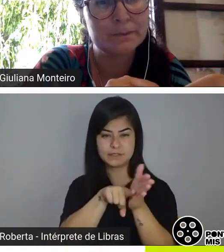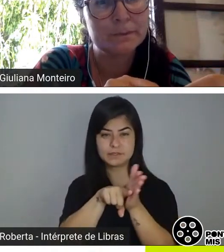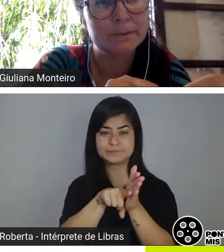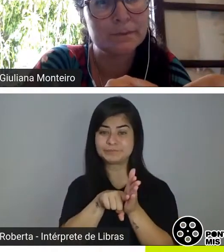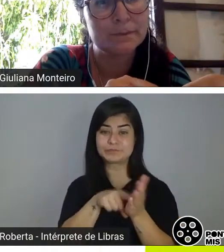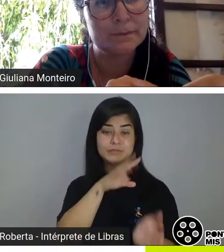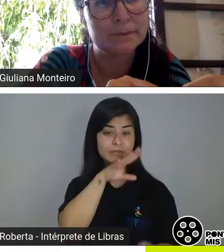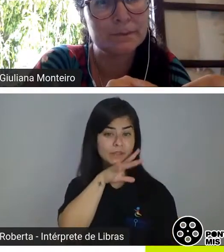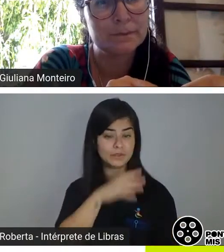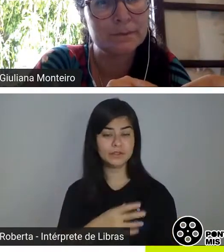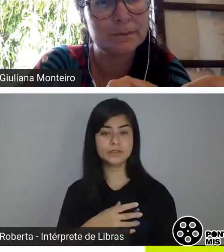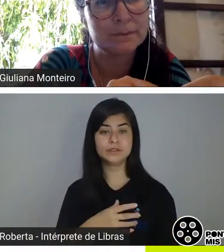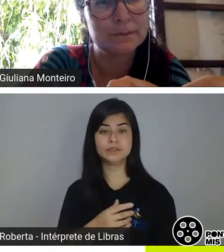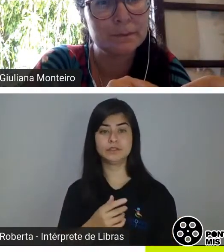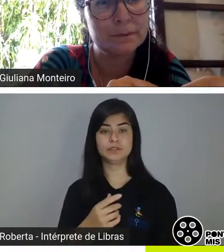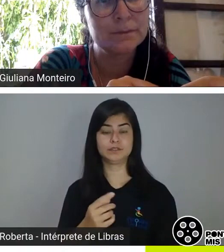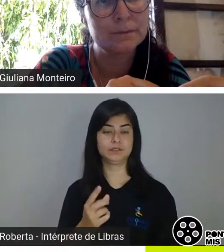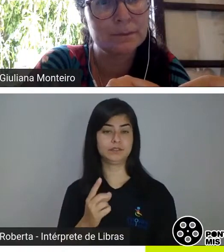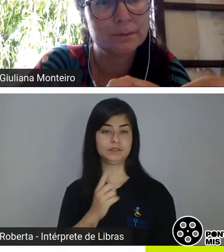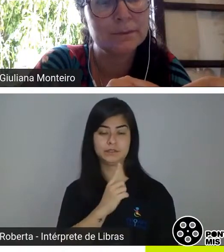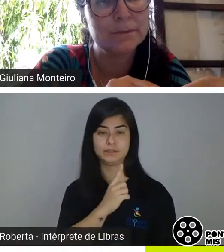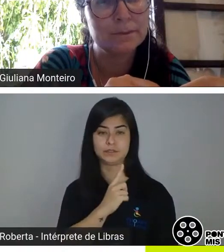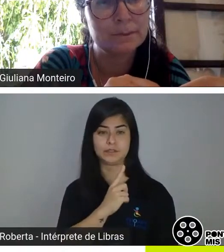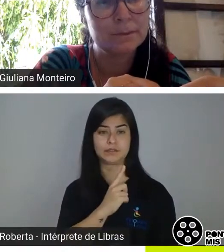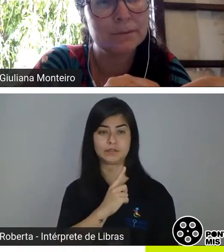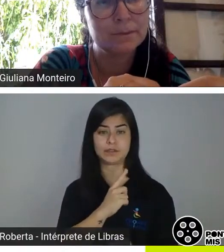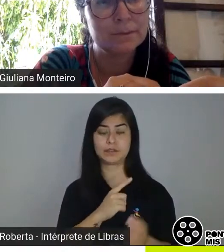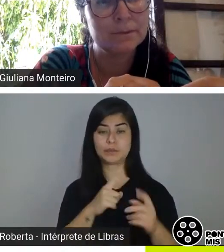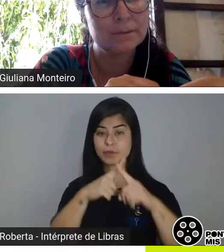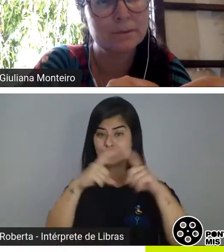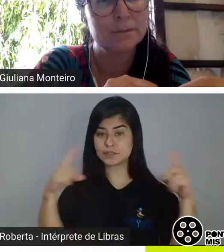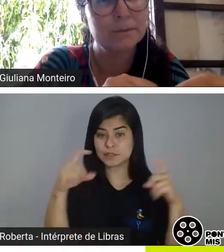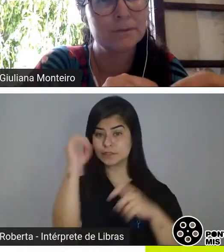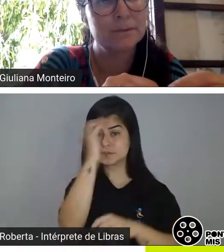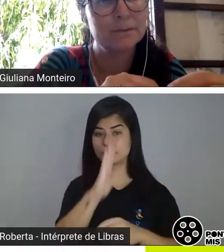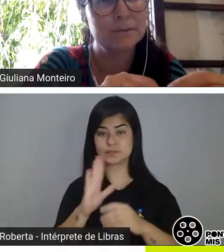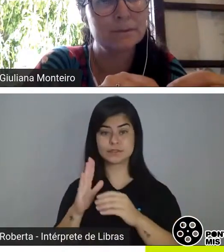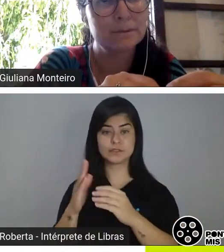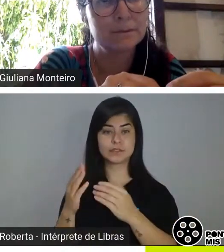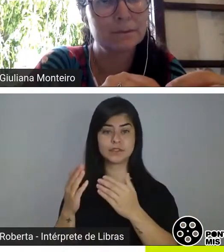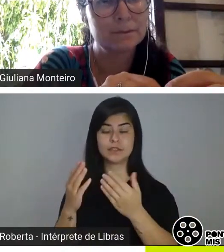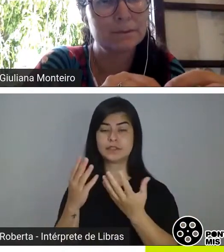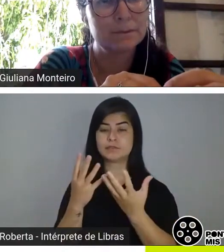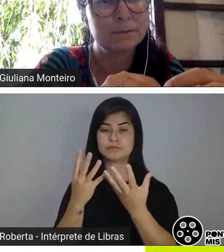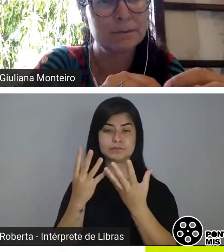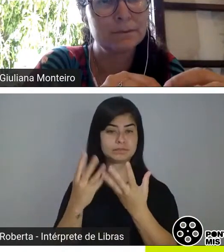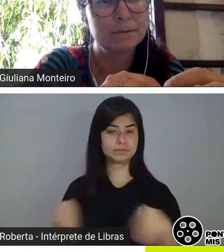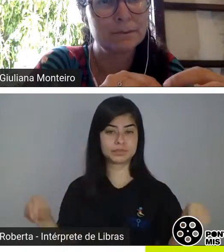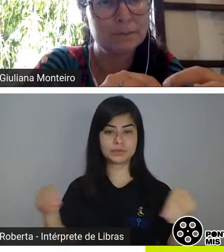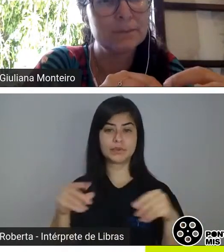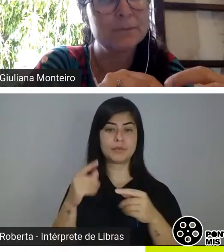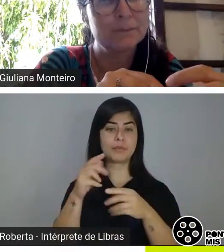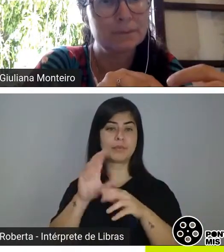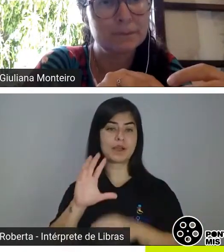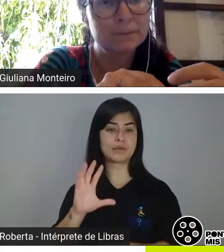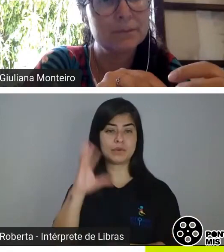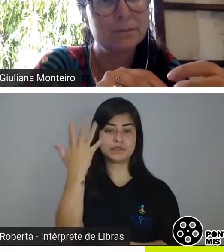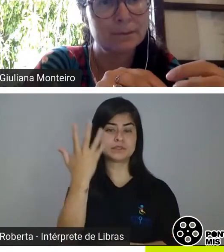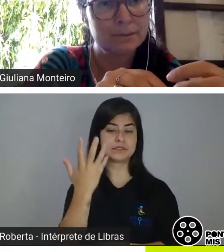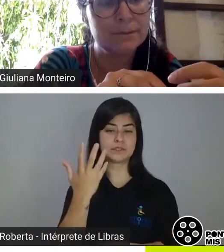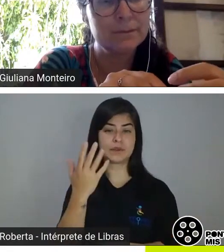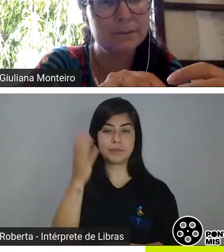assim. Haverá um hiato da ciência brasileira causado pela burrice do